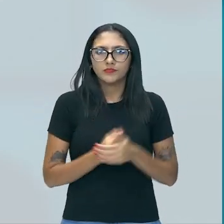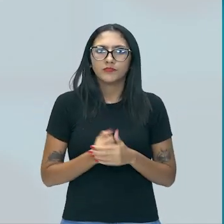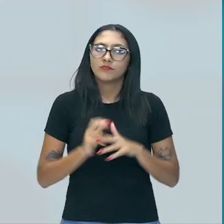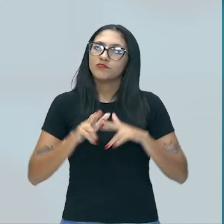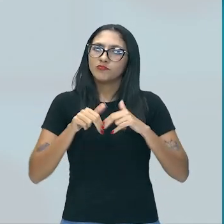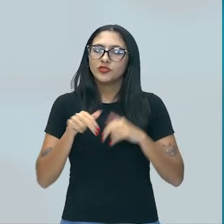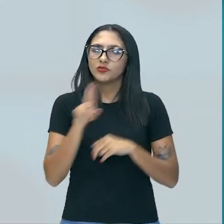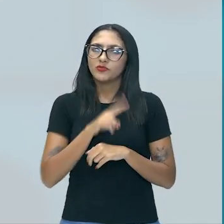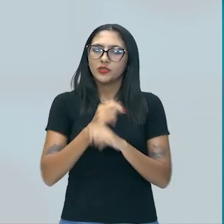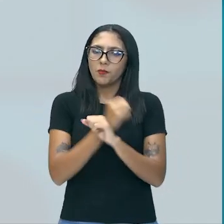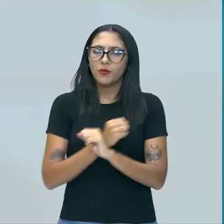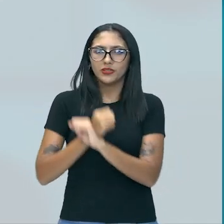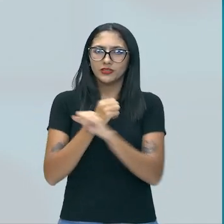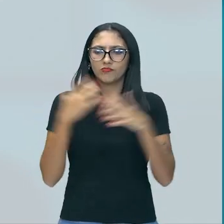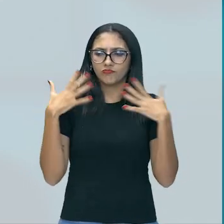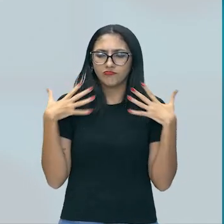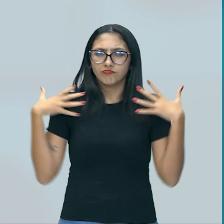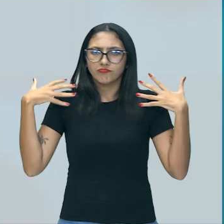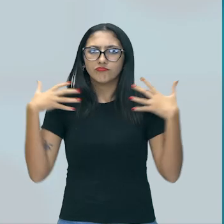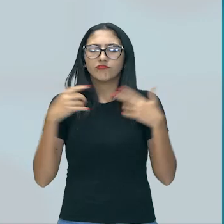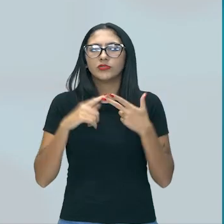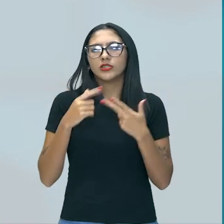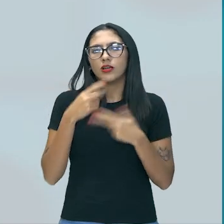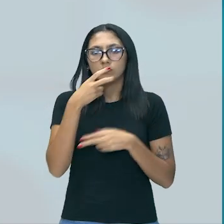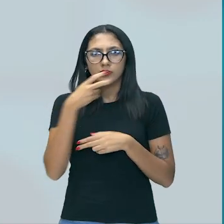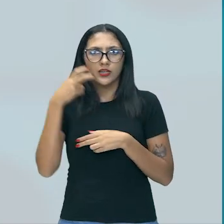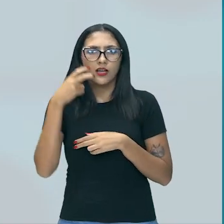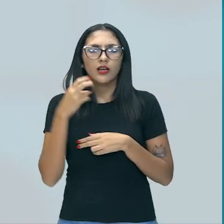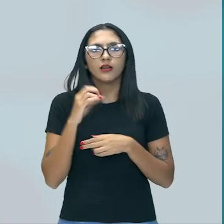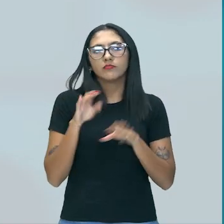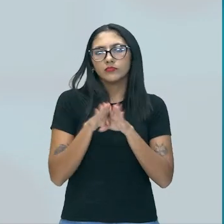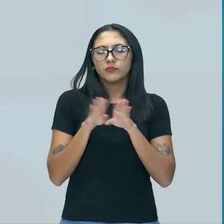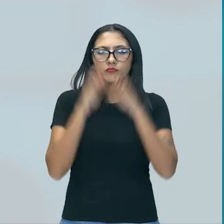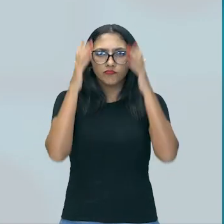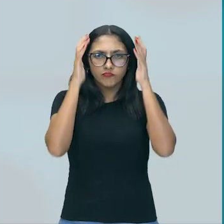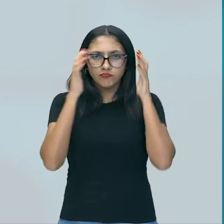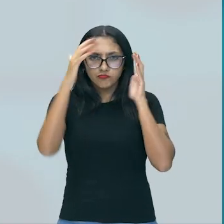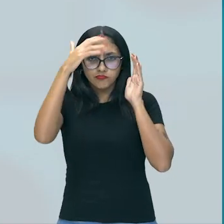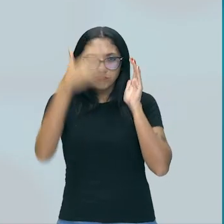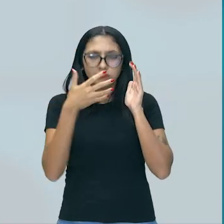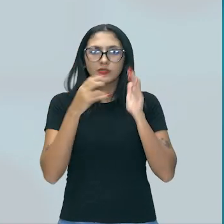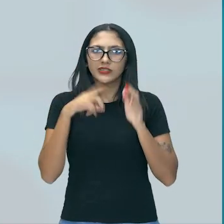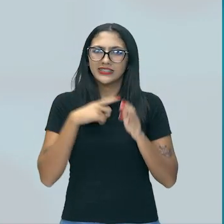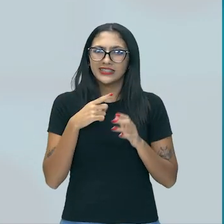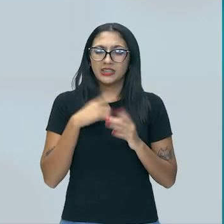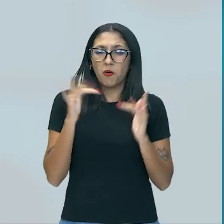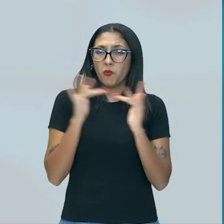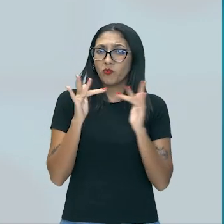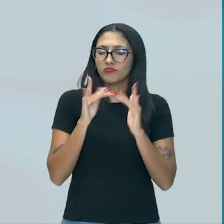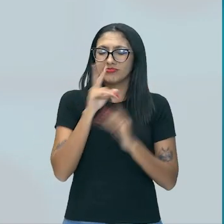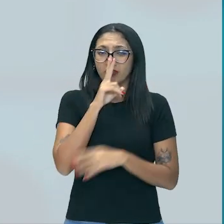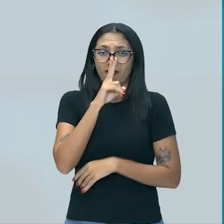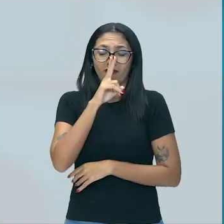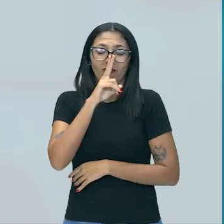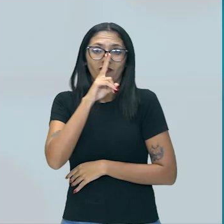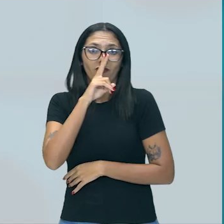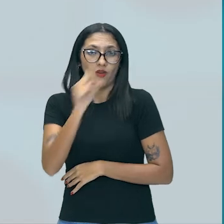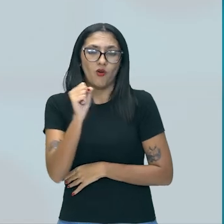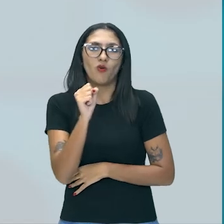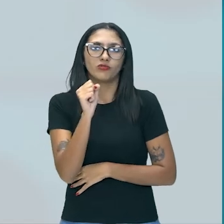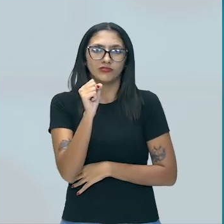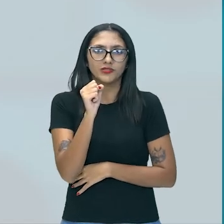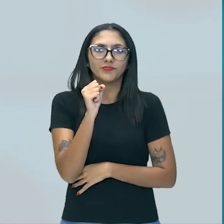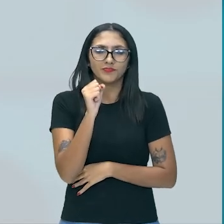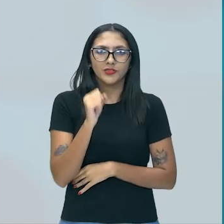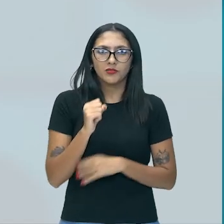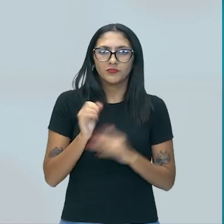esses implementos como ombreira, capacete, justamente por conta desse contato que é muito forte durante, né, a